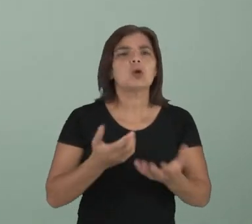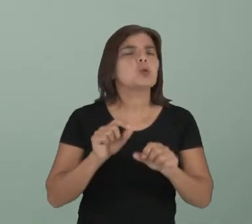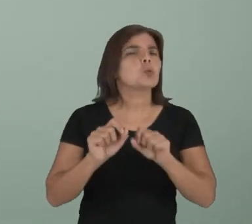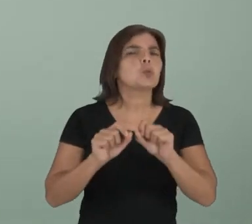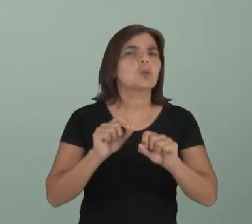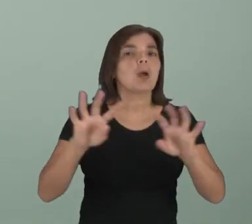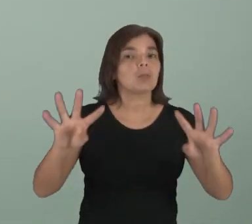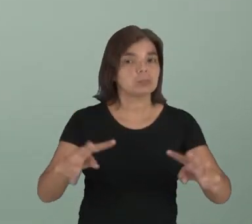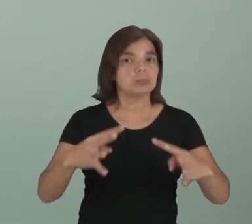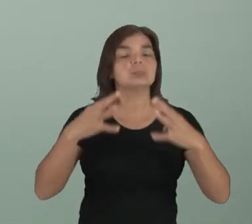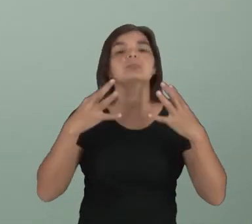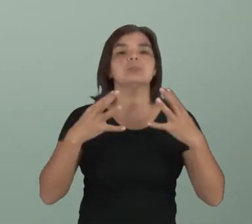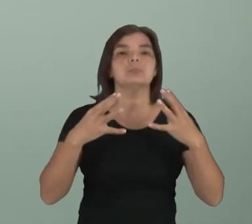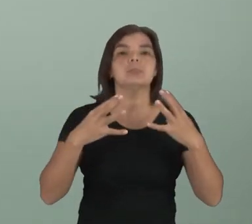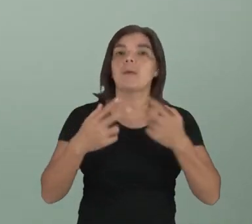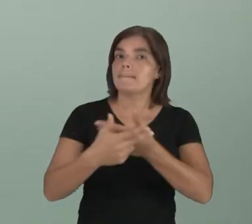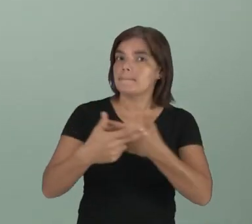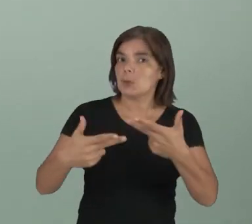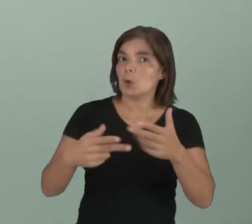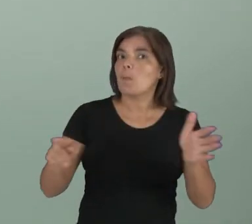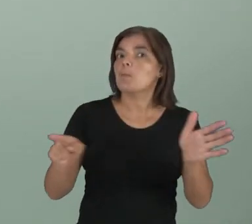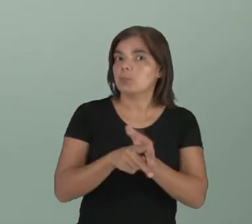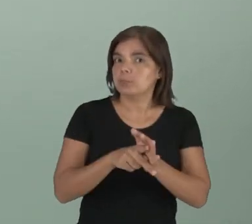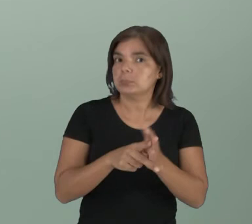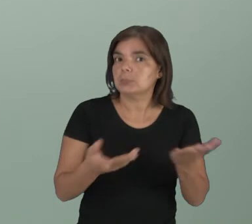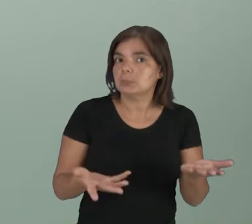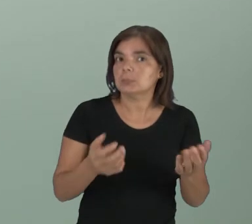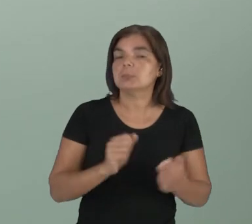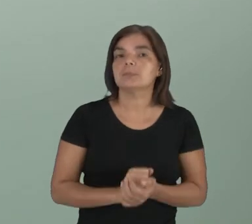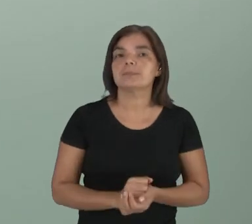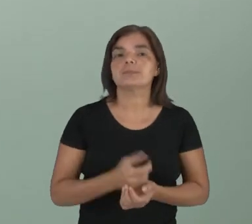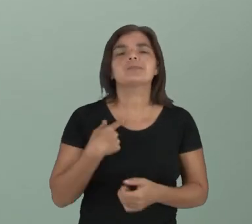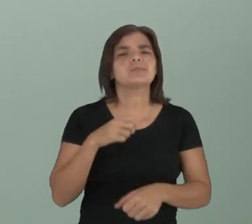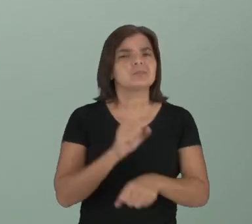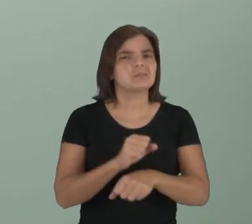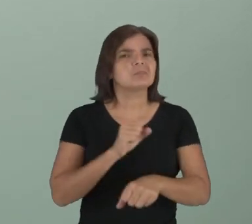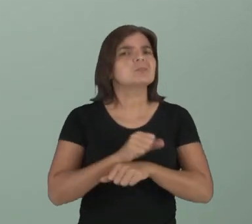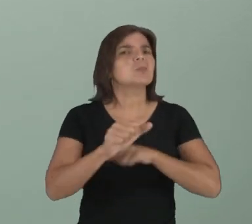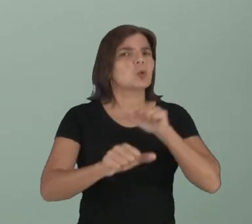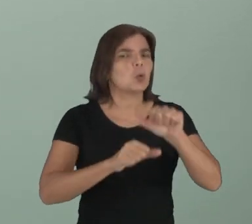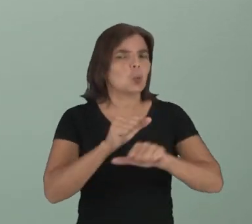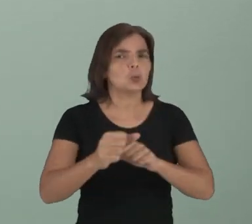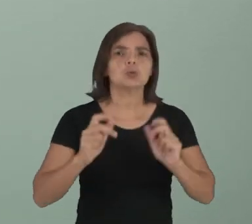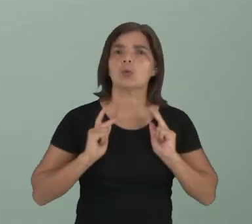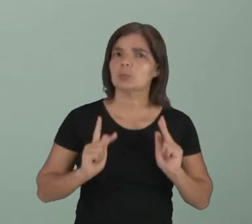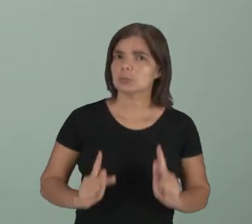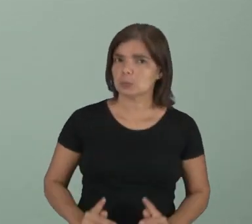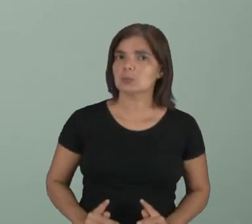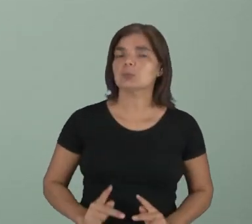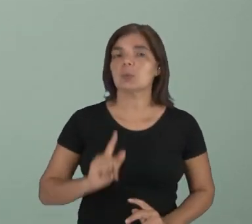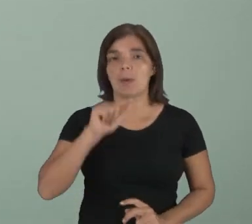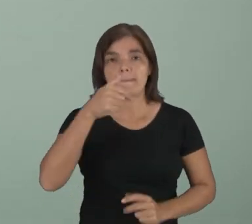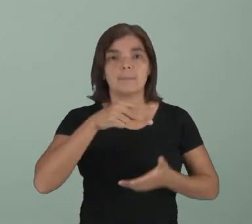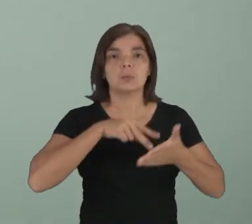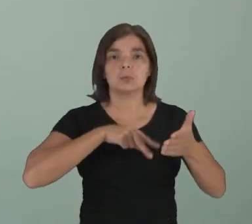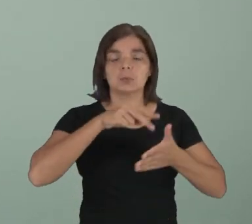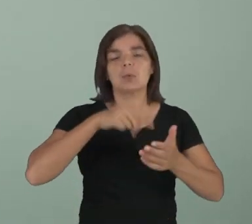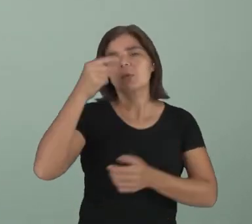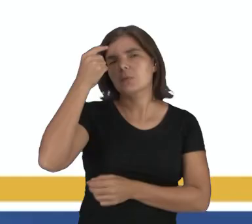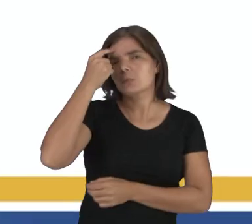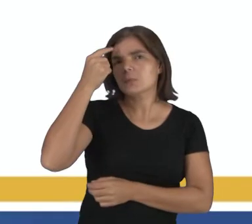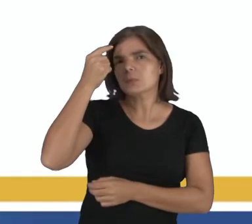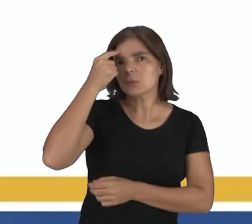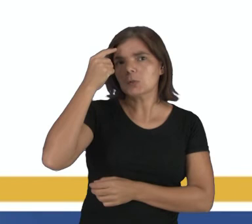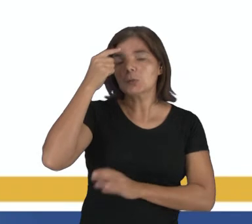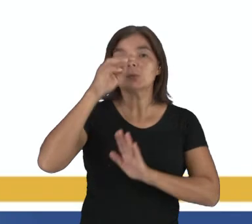quis chamar a nossa atenção para algo específico? Espera que mudemos algum comportamento após a leitura e